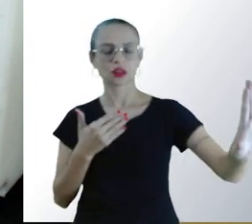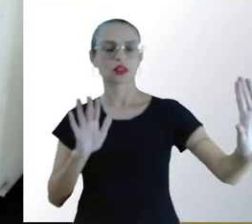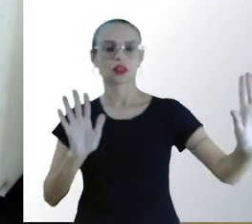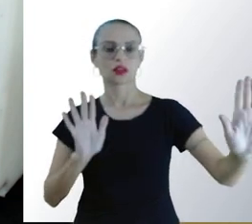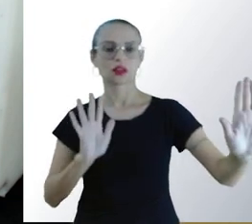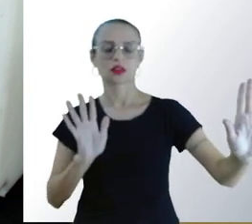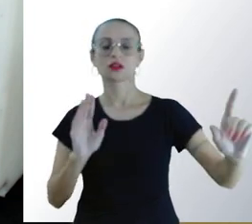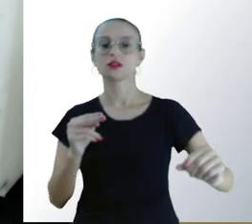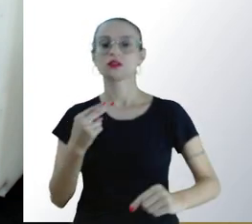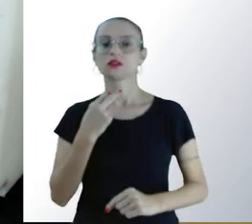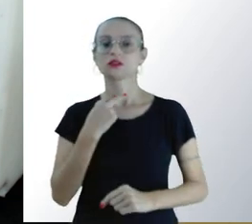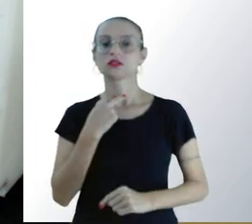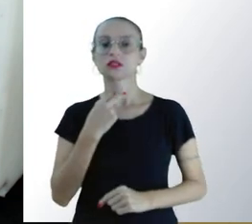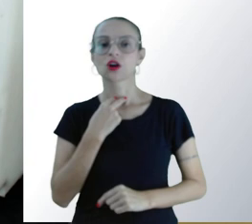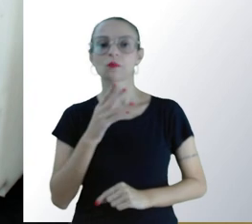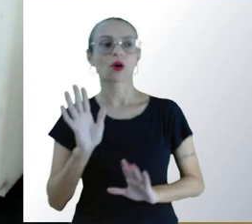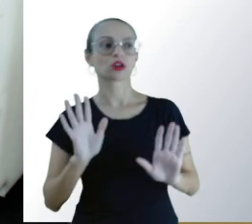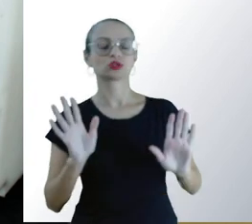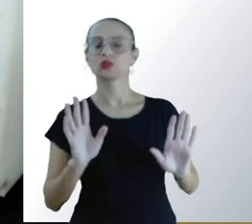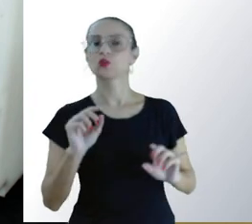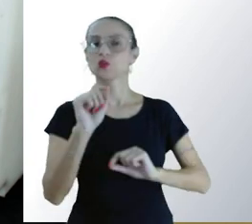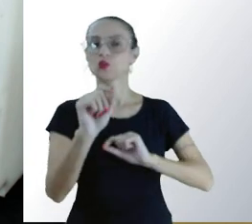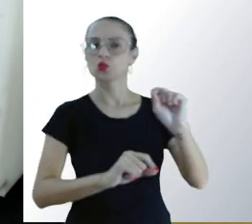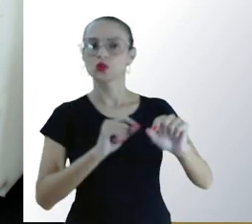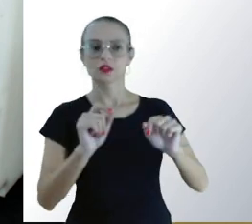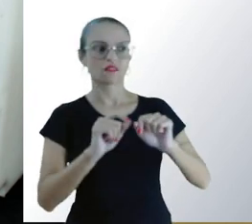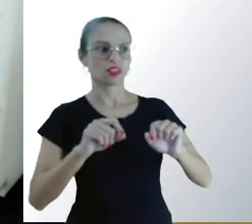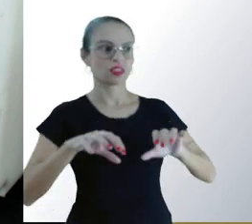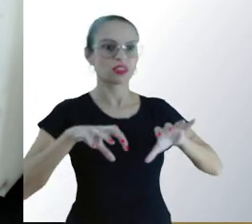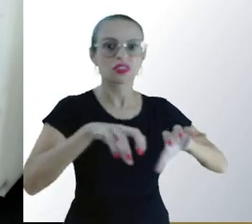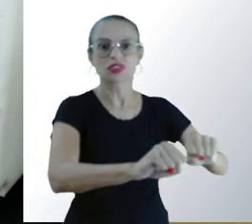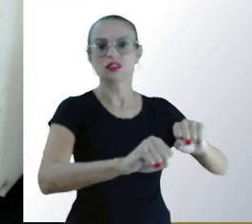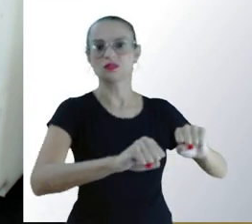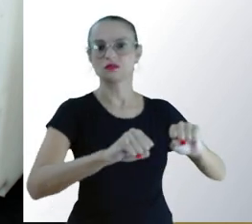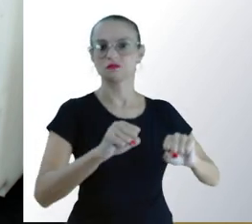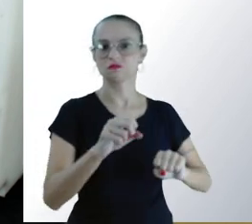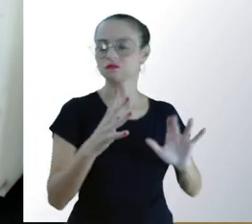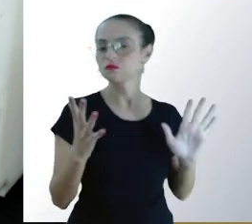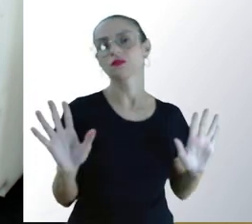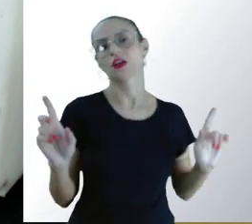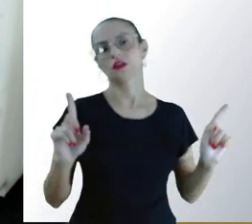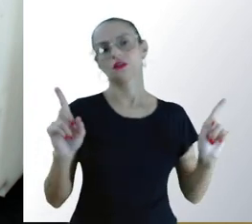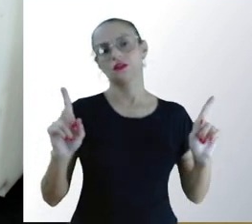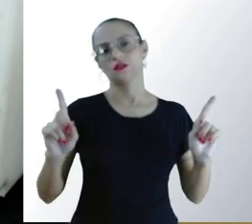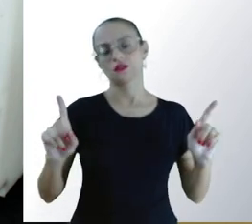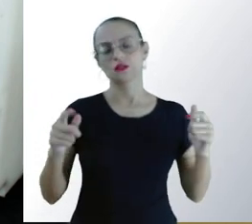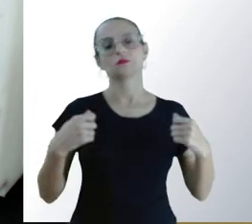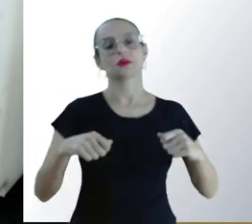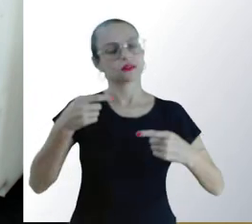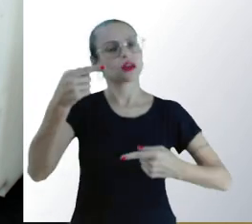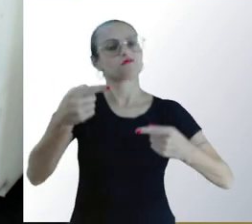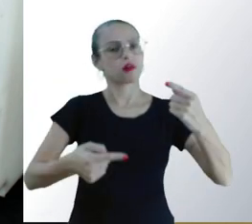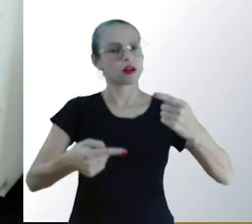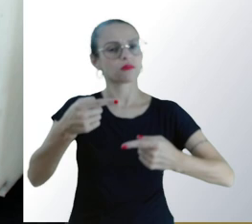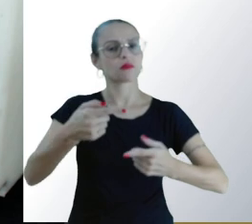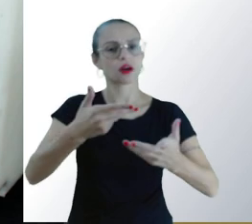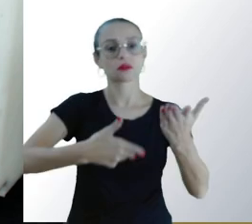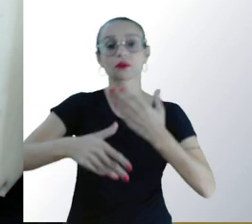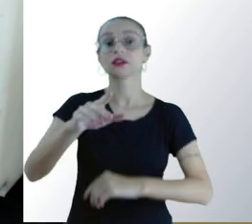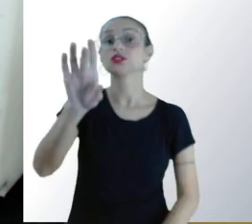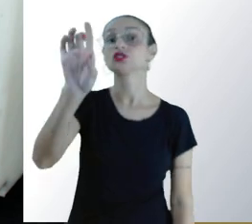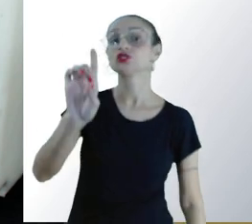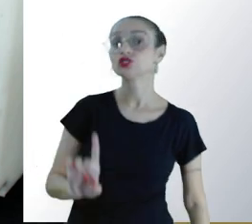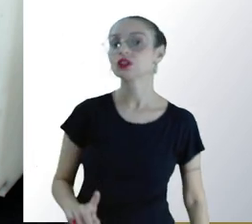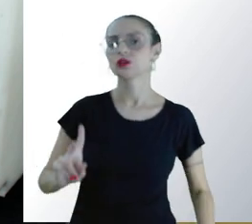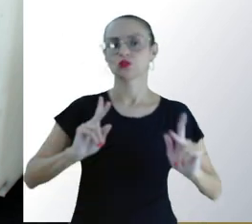ser ultrajada, eu não posso fazer isso à força. Então, isso, eu preciso discutir direitos humanos